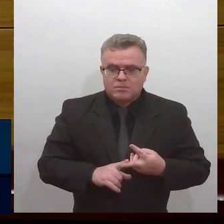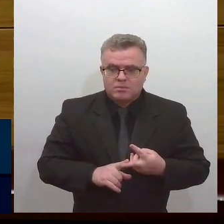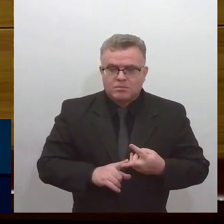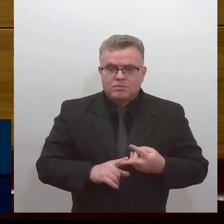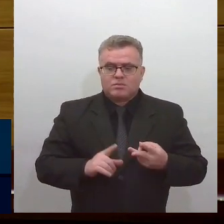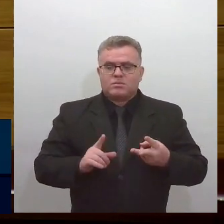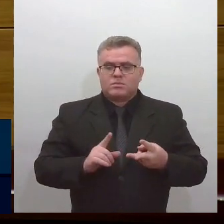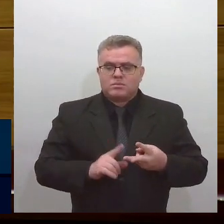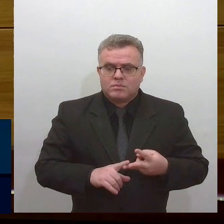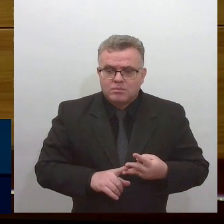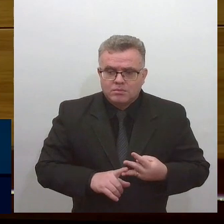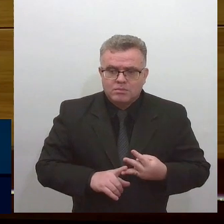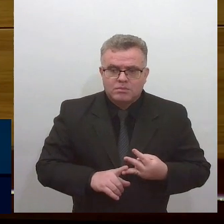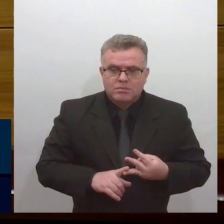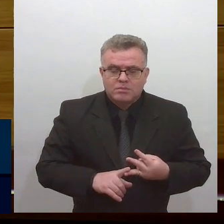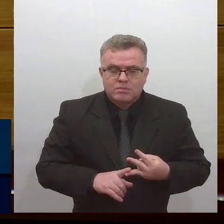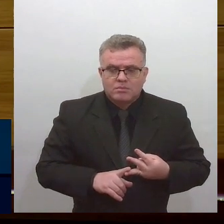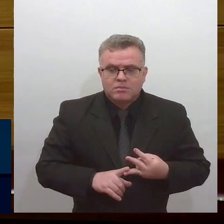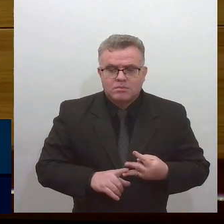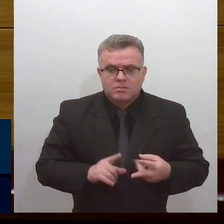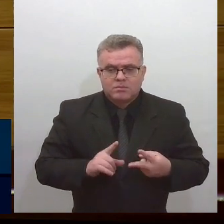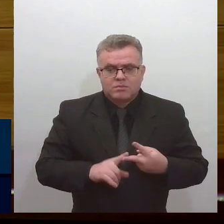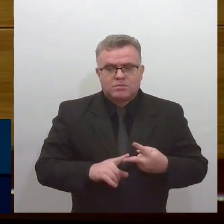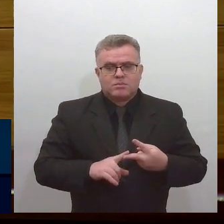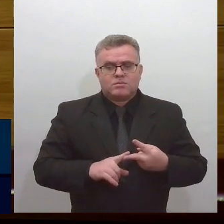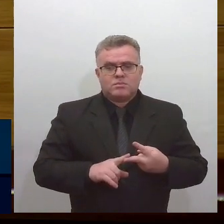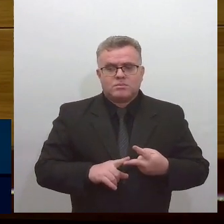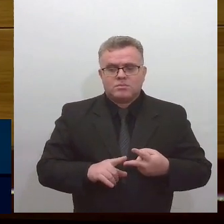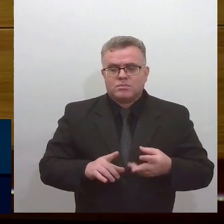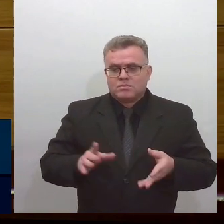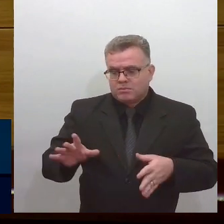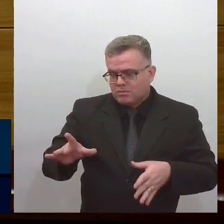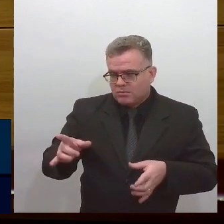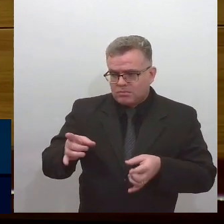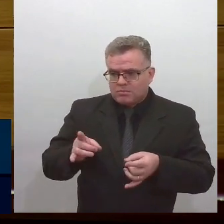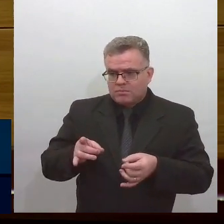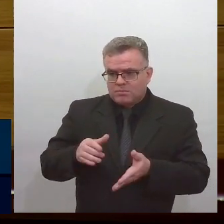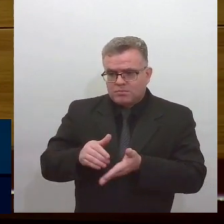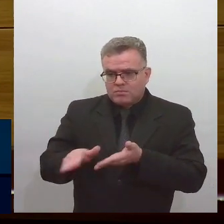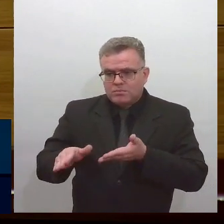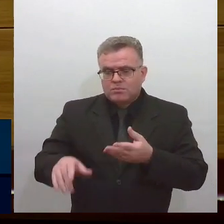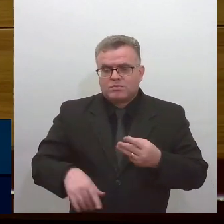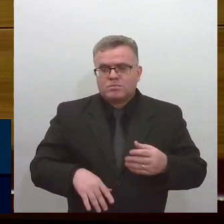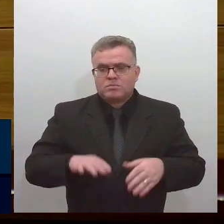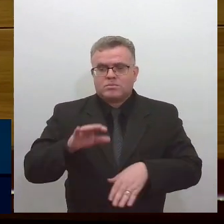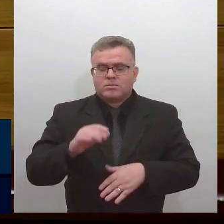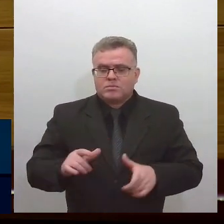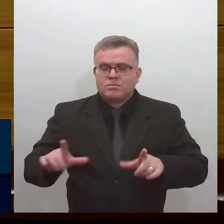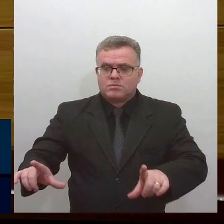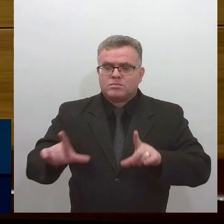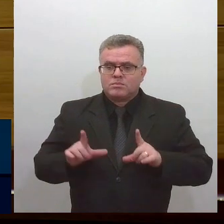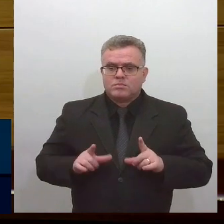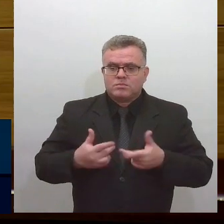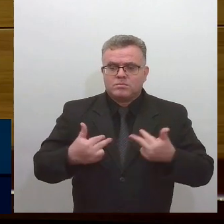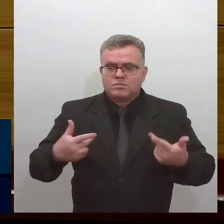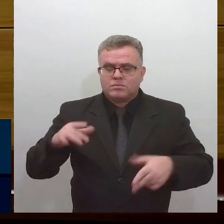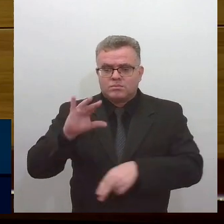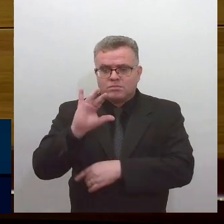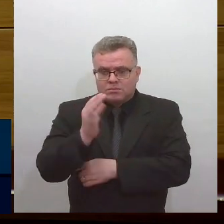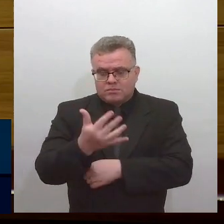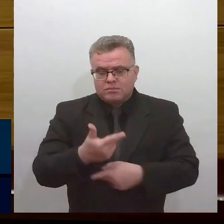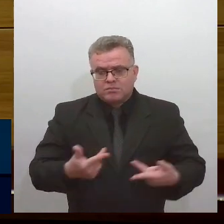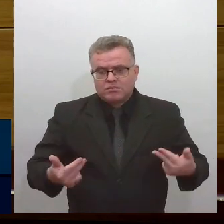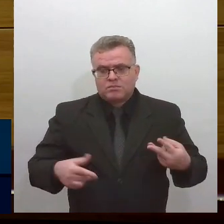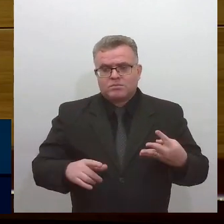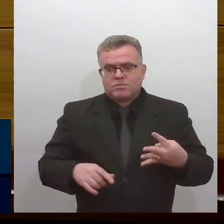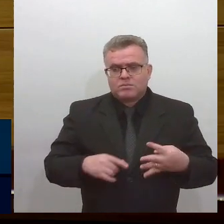envolve envolve desapropriações envolve enciamento ambiental e assim sucessivamente no caso da